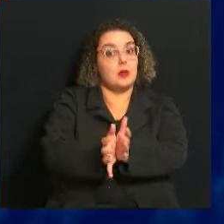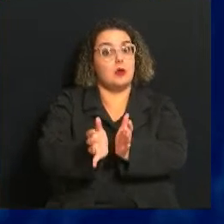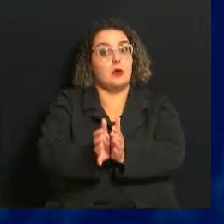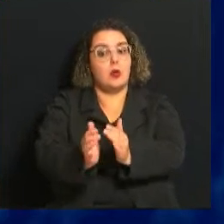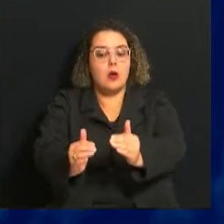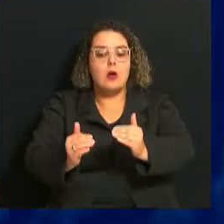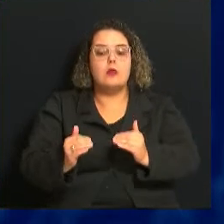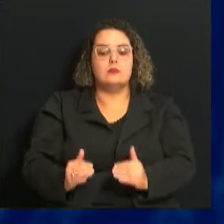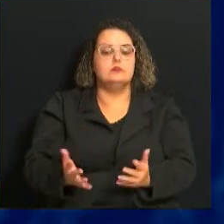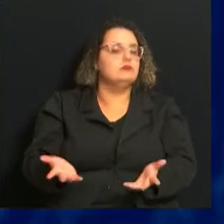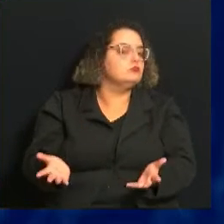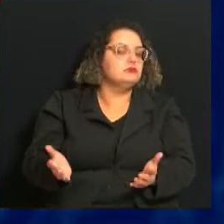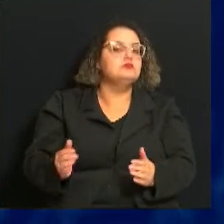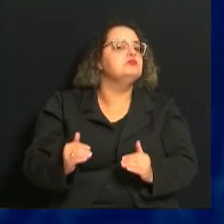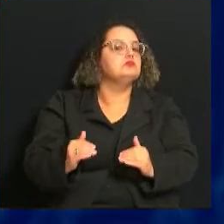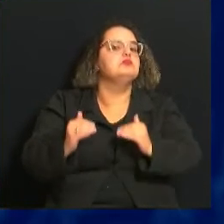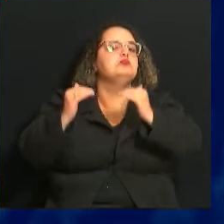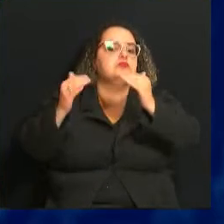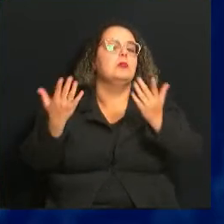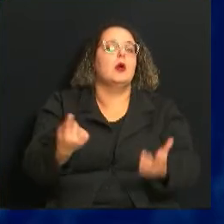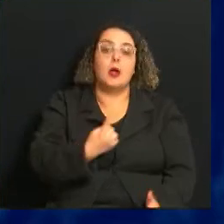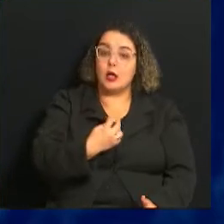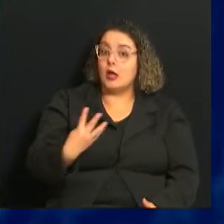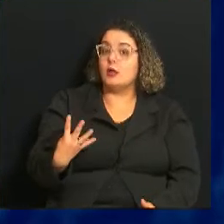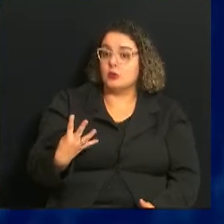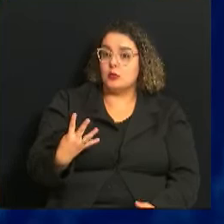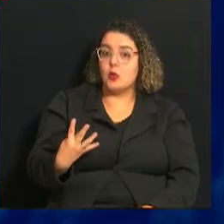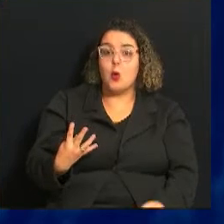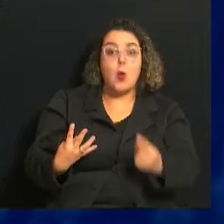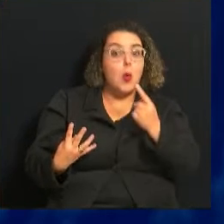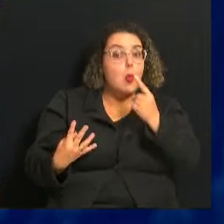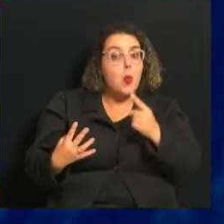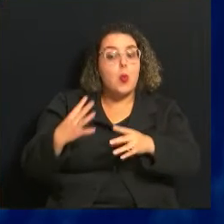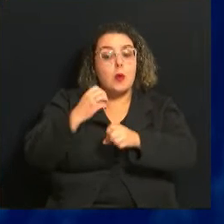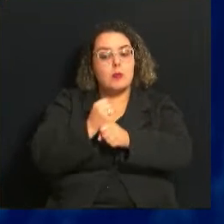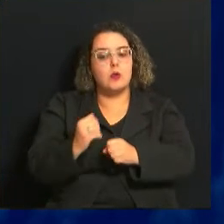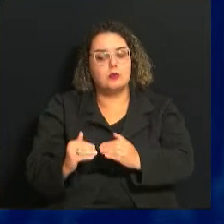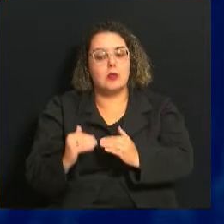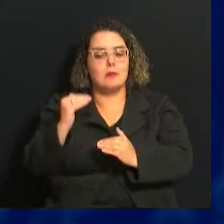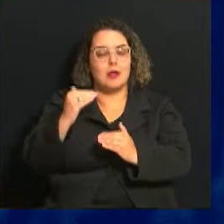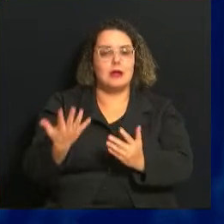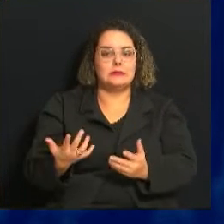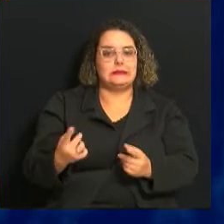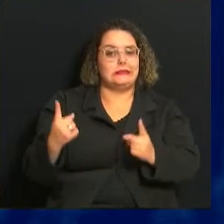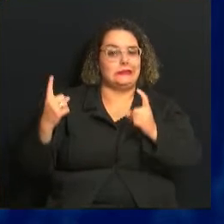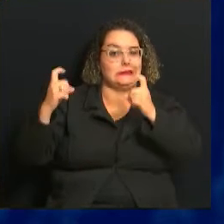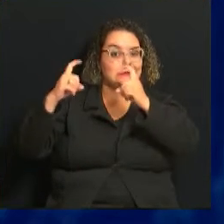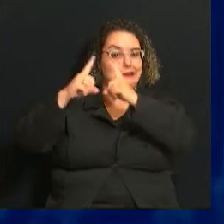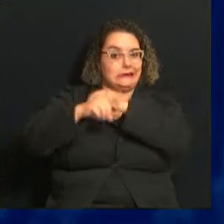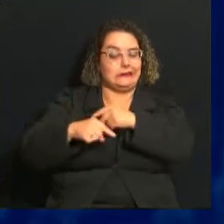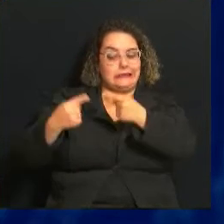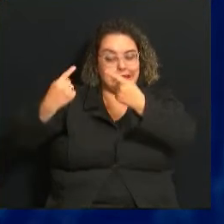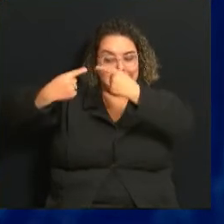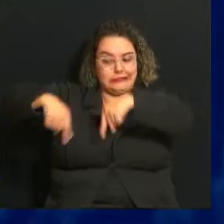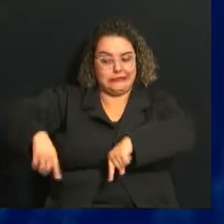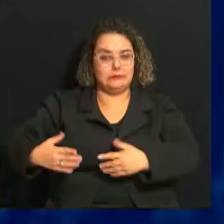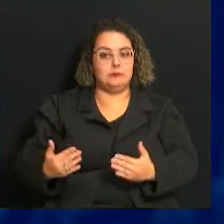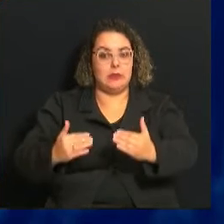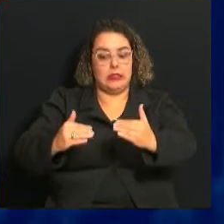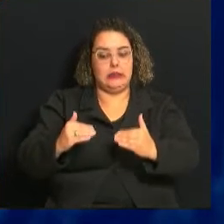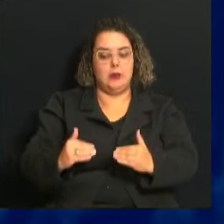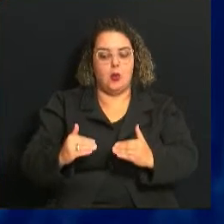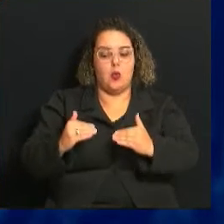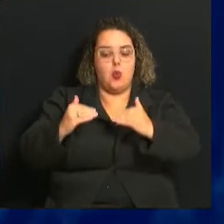com 14 pontos, apenas um ponto a mais. Então é um duelo direto para fugir das últimas